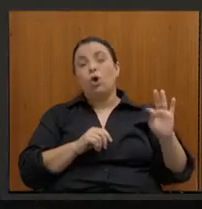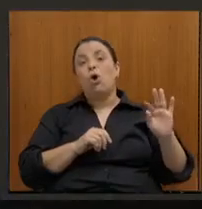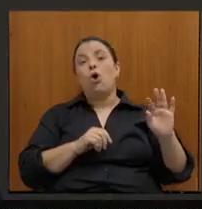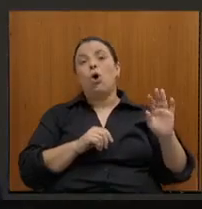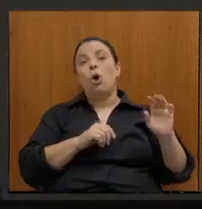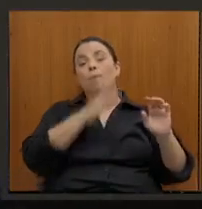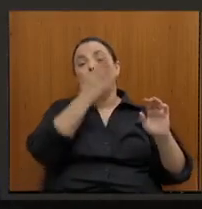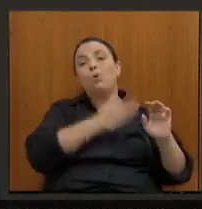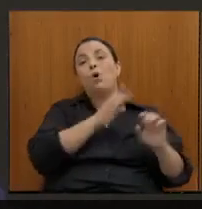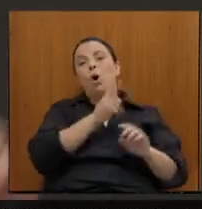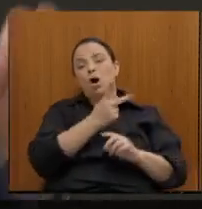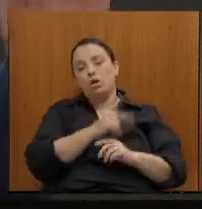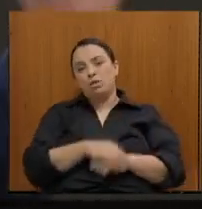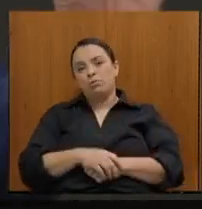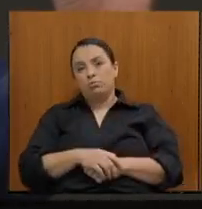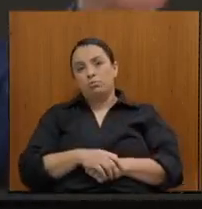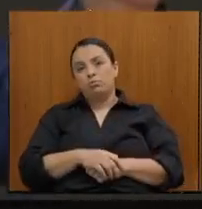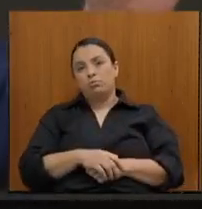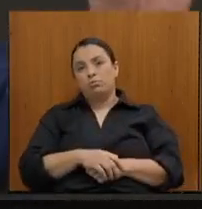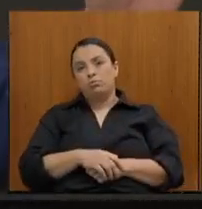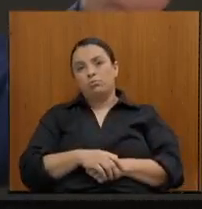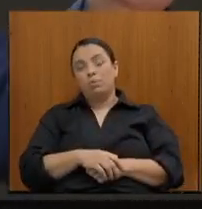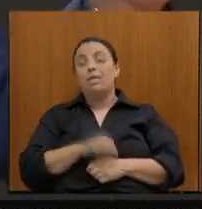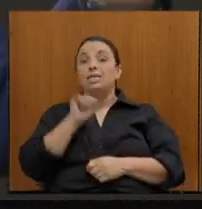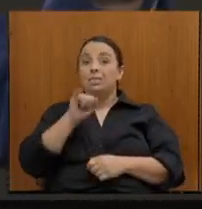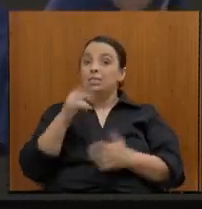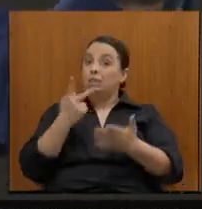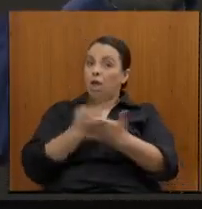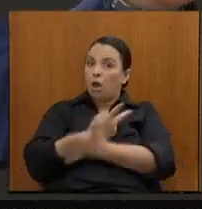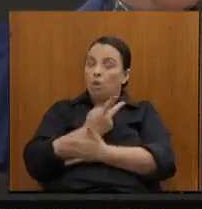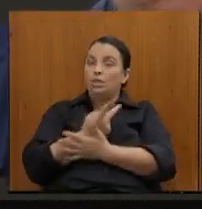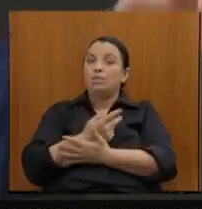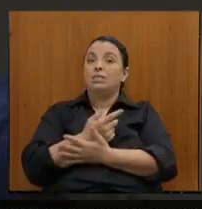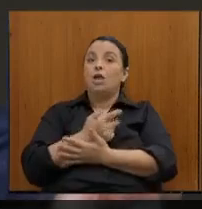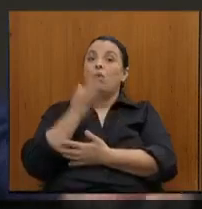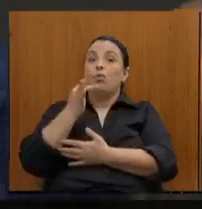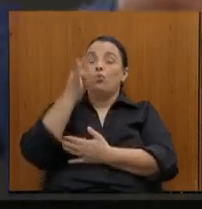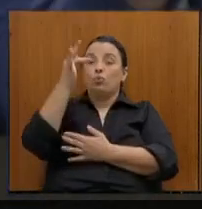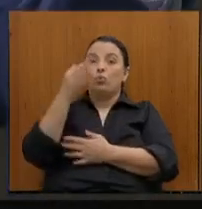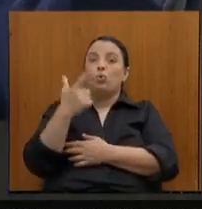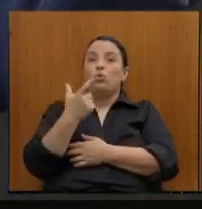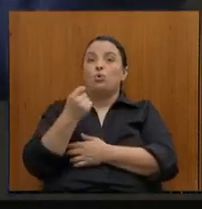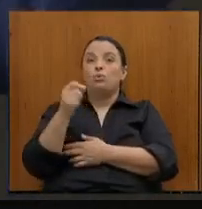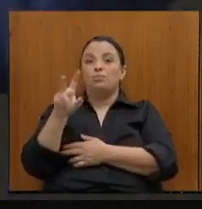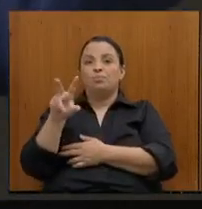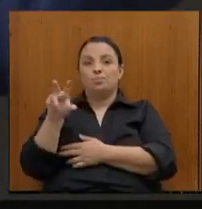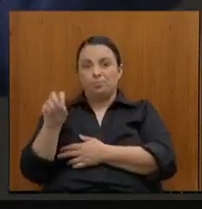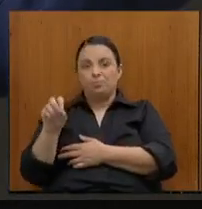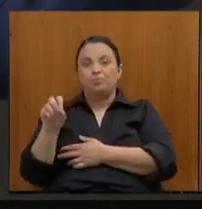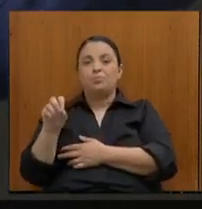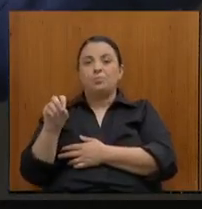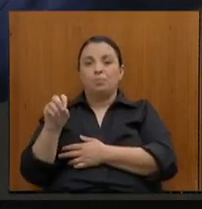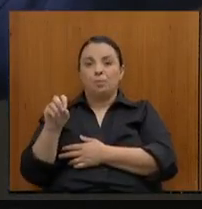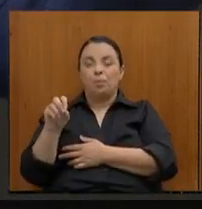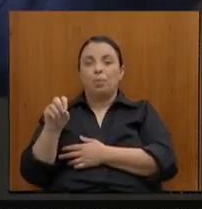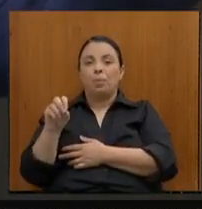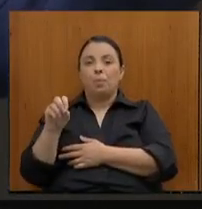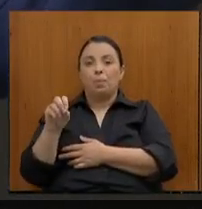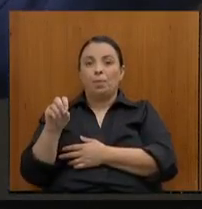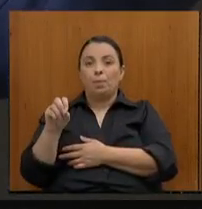acontecer nós vamos atingir 2050 a próxima por favor sair daquela